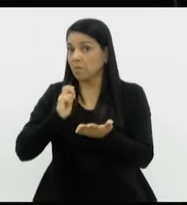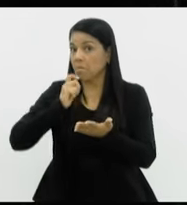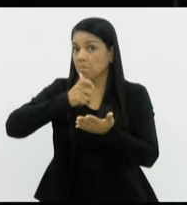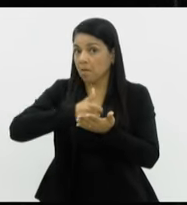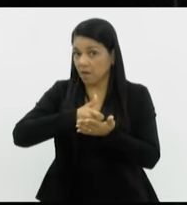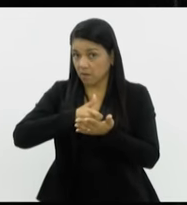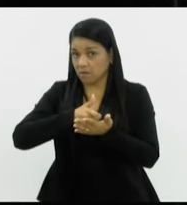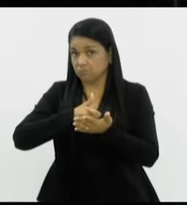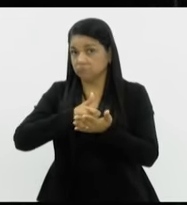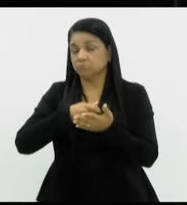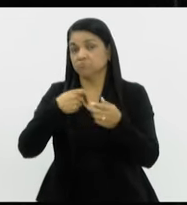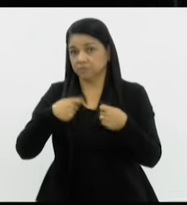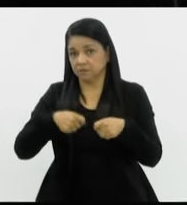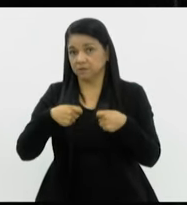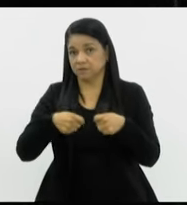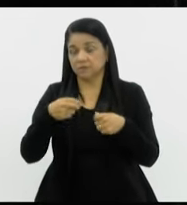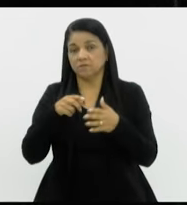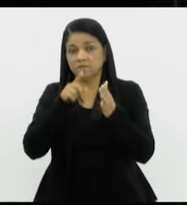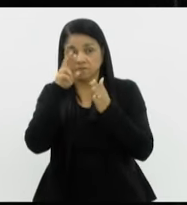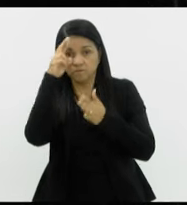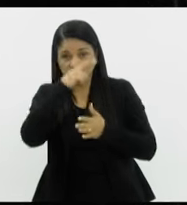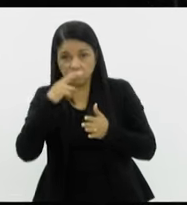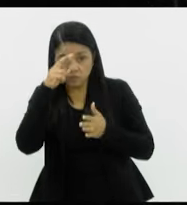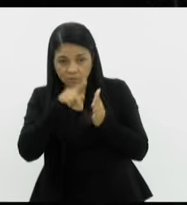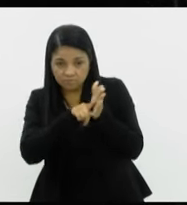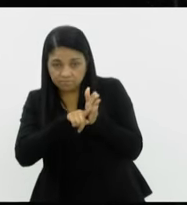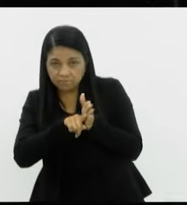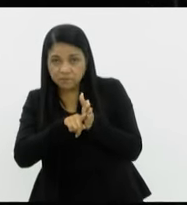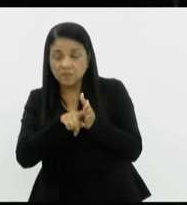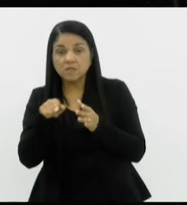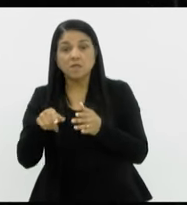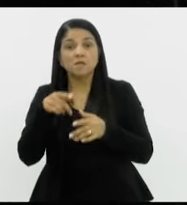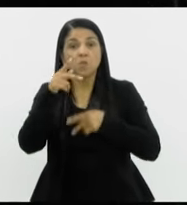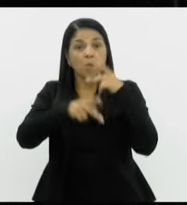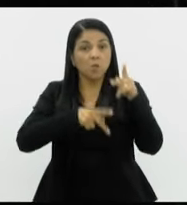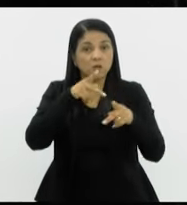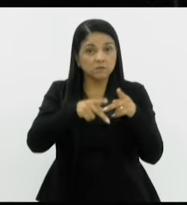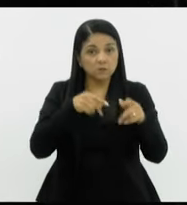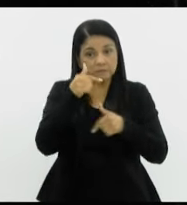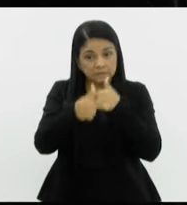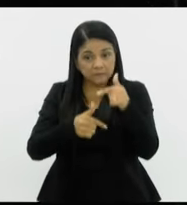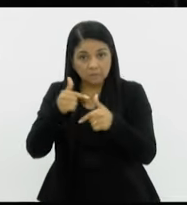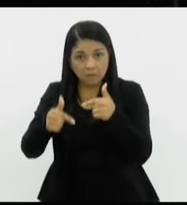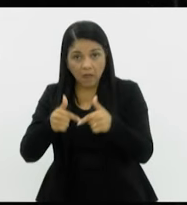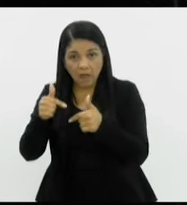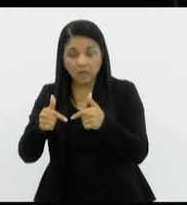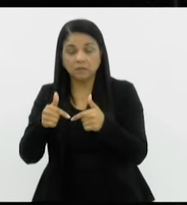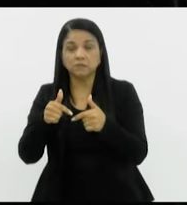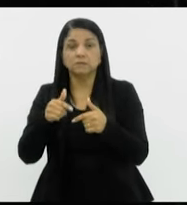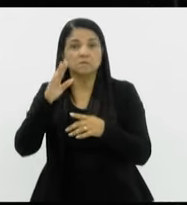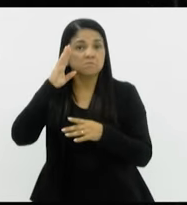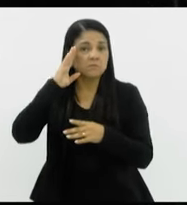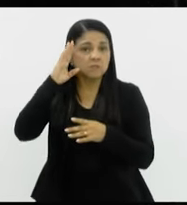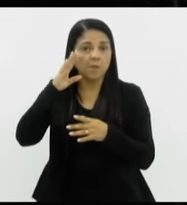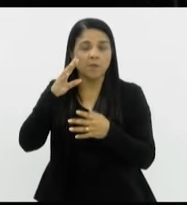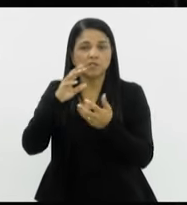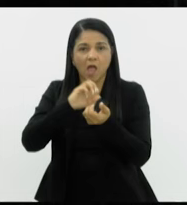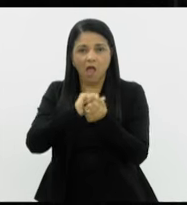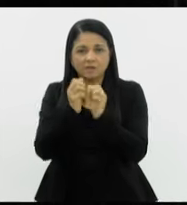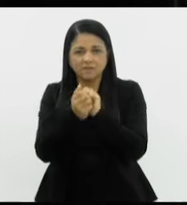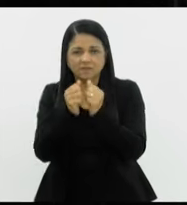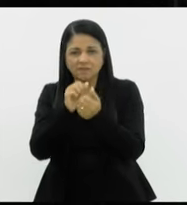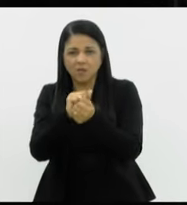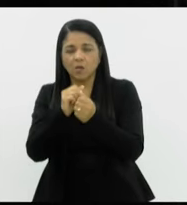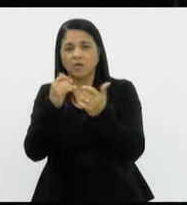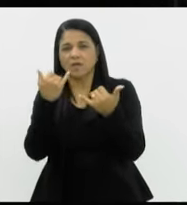estava matando a população trabalhadora, principalmente os artesãos, eletricista,